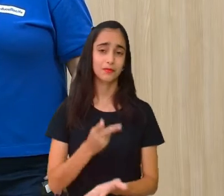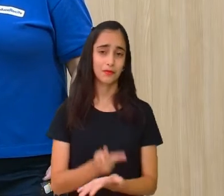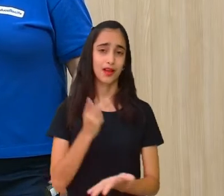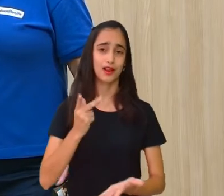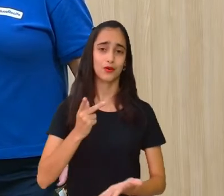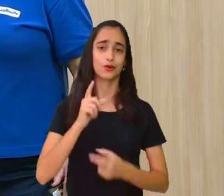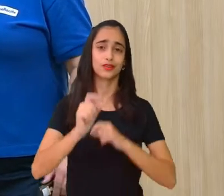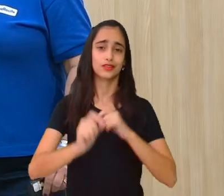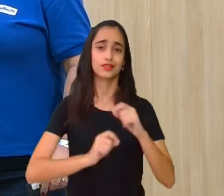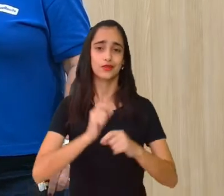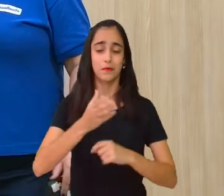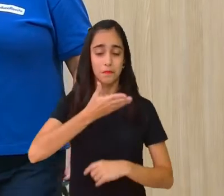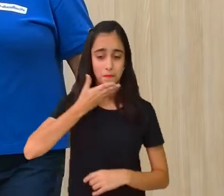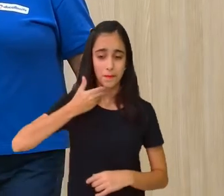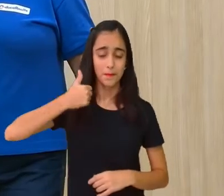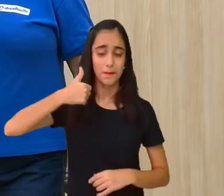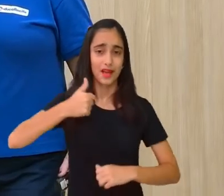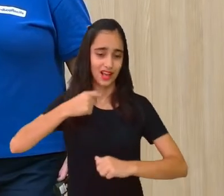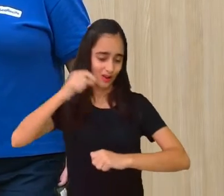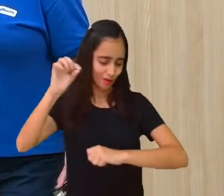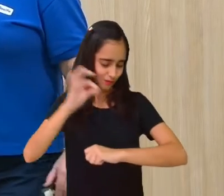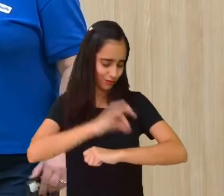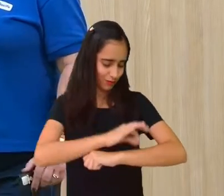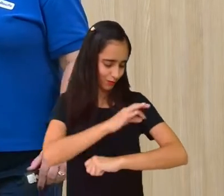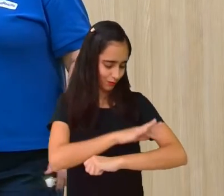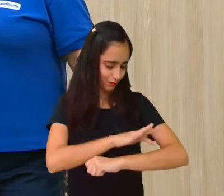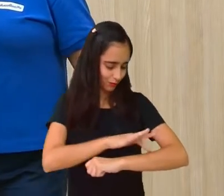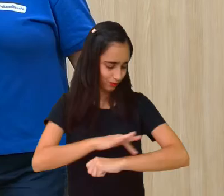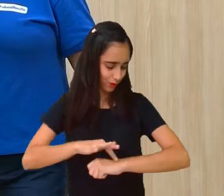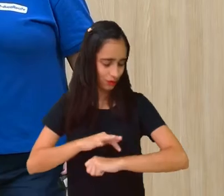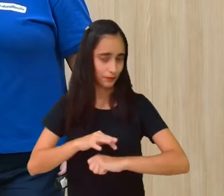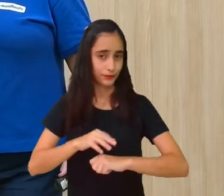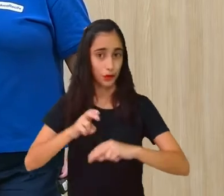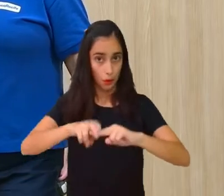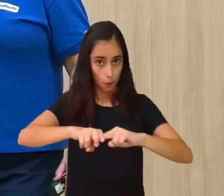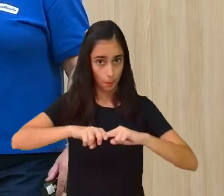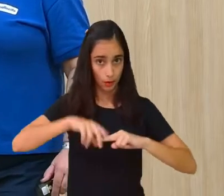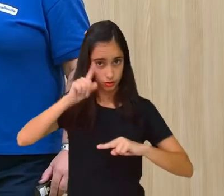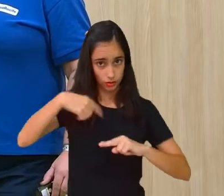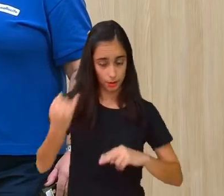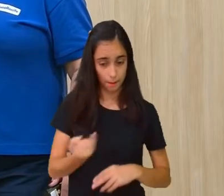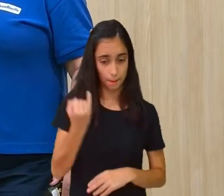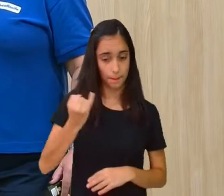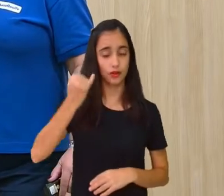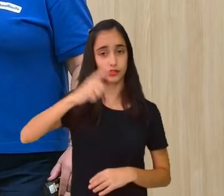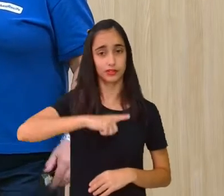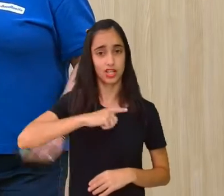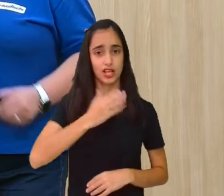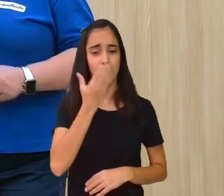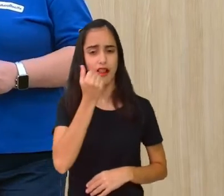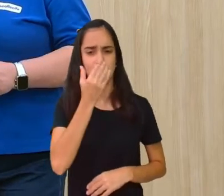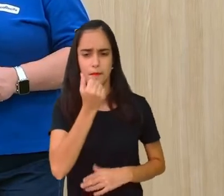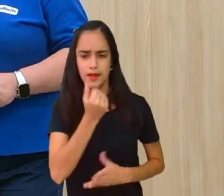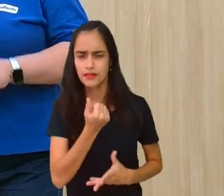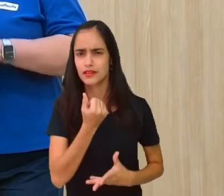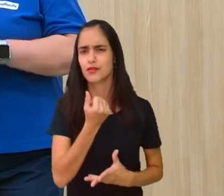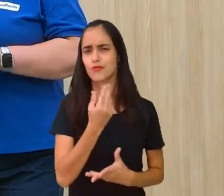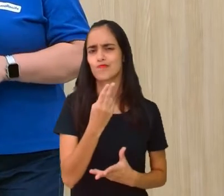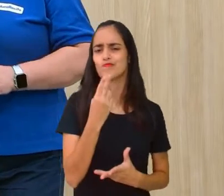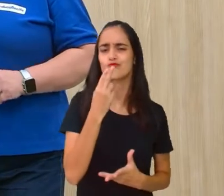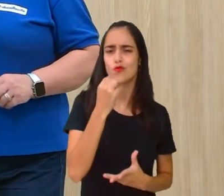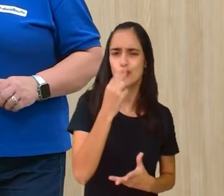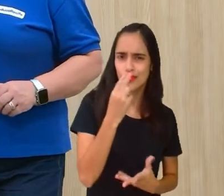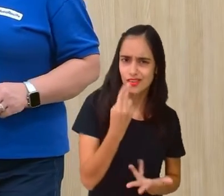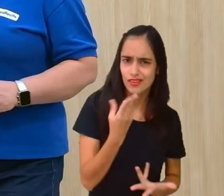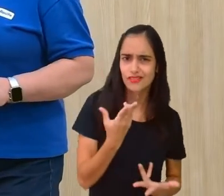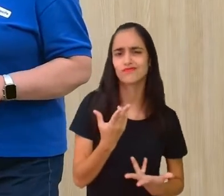essa ação. Então, aí vem a importância de uma alimentação bem nutritiva, que possa dar condições. E também